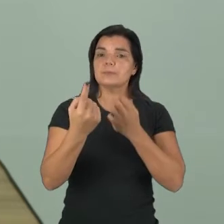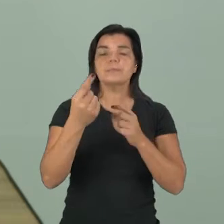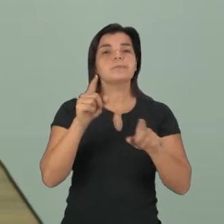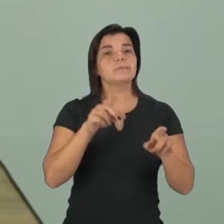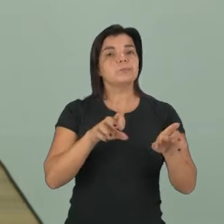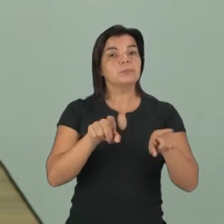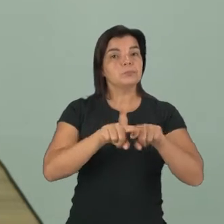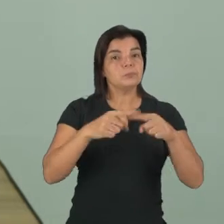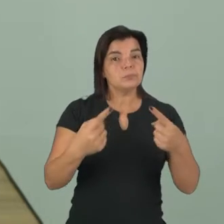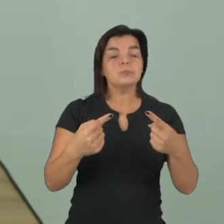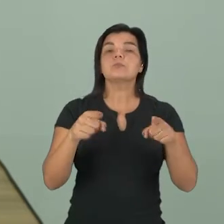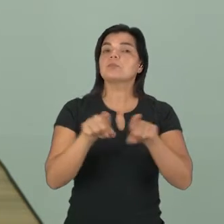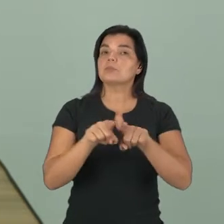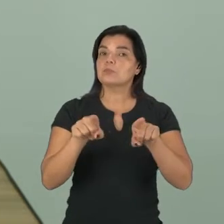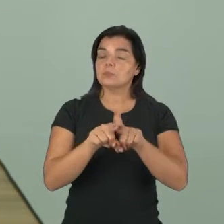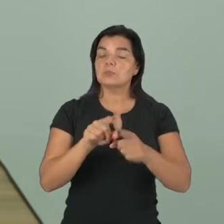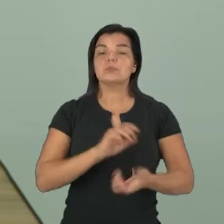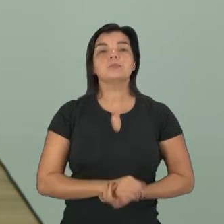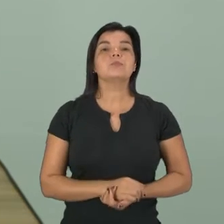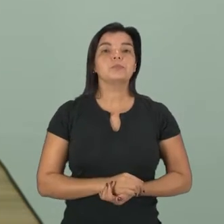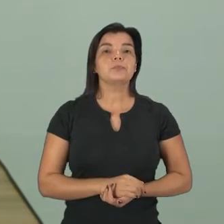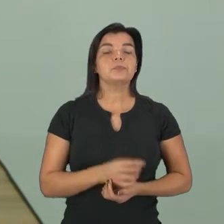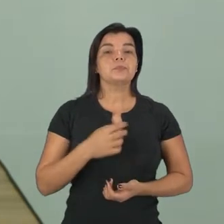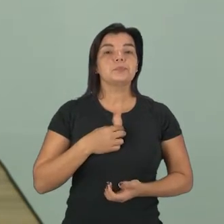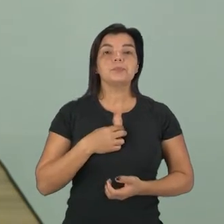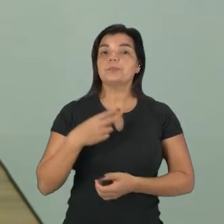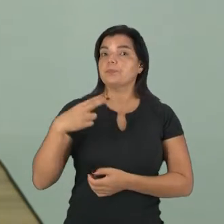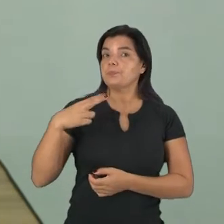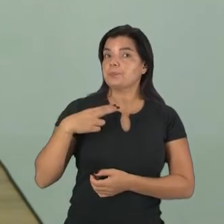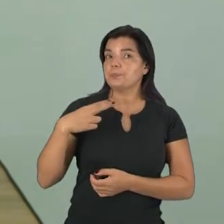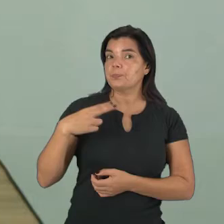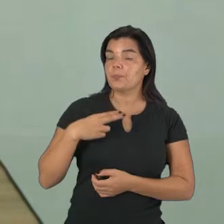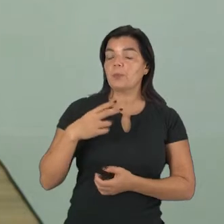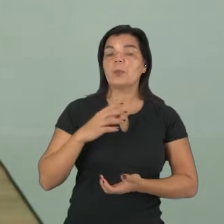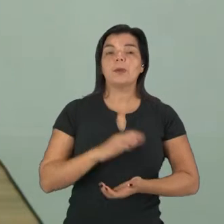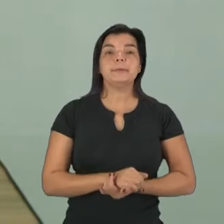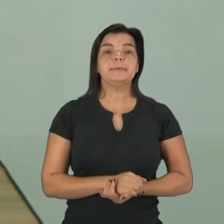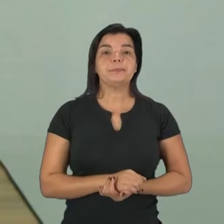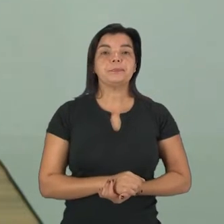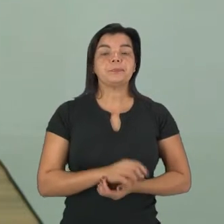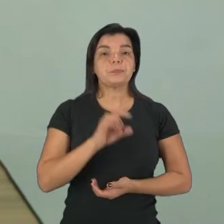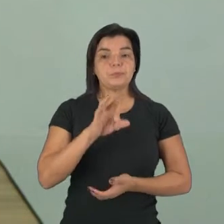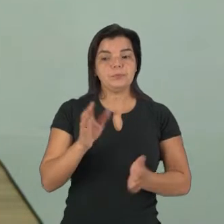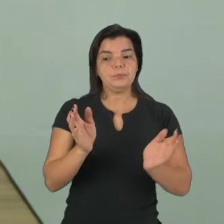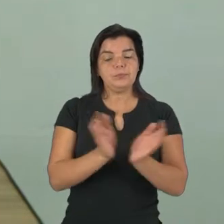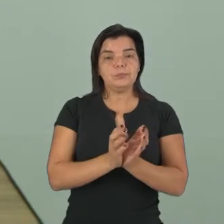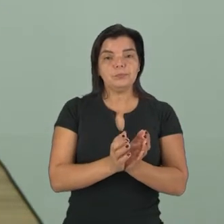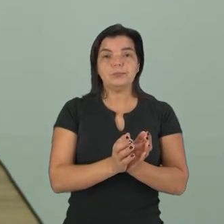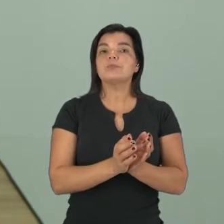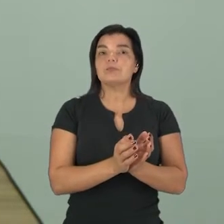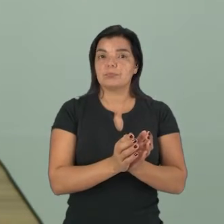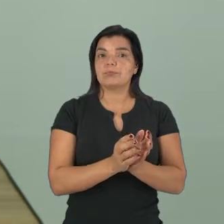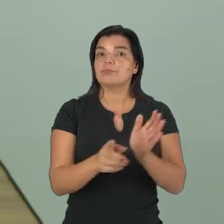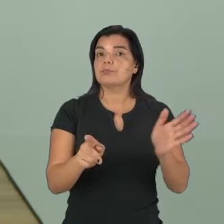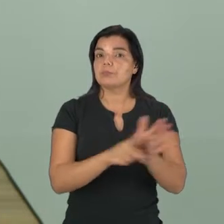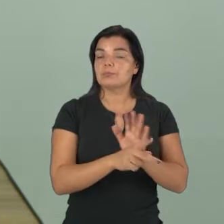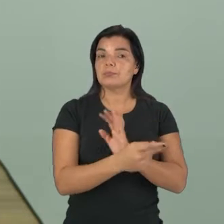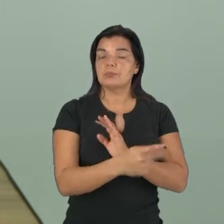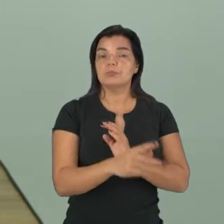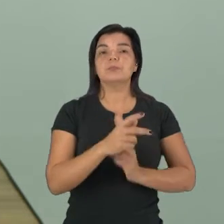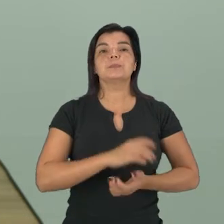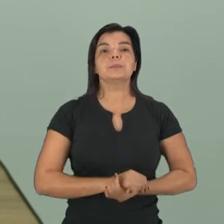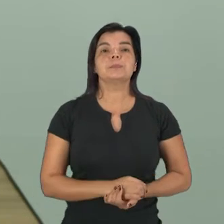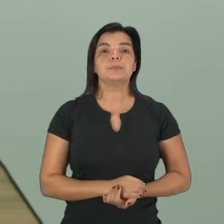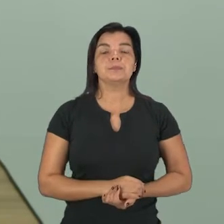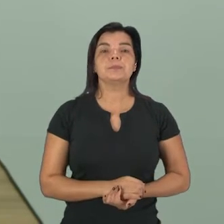eles, mas também tinha coisas muito particulares, só daquele tipo de